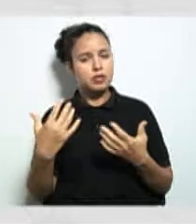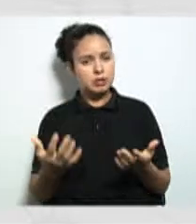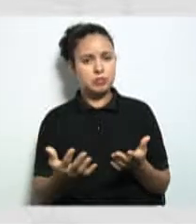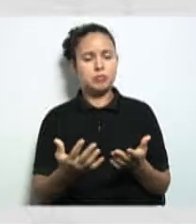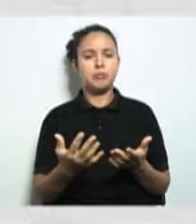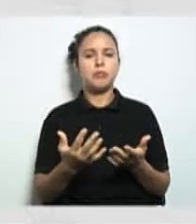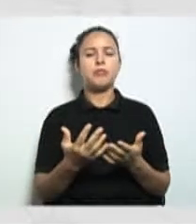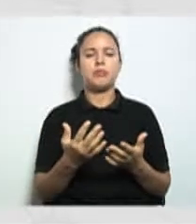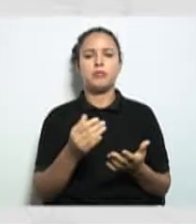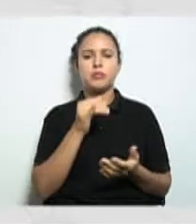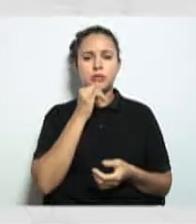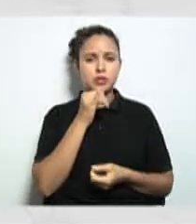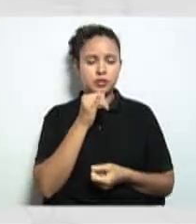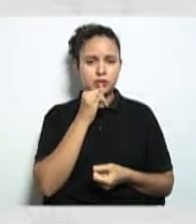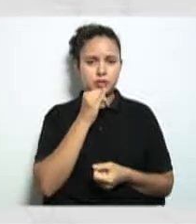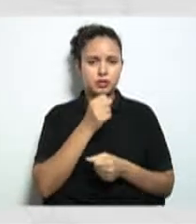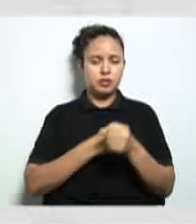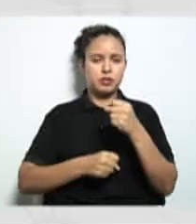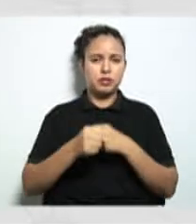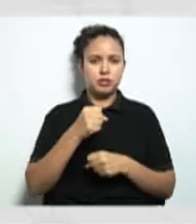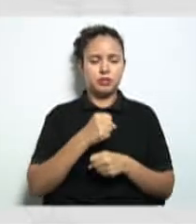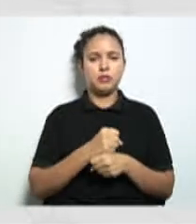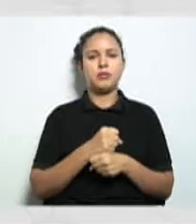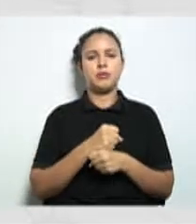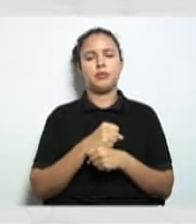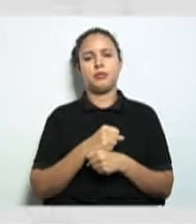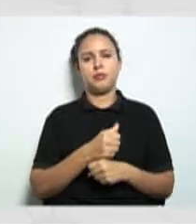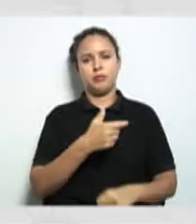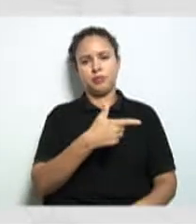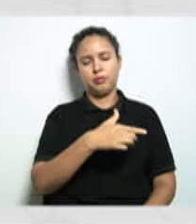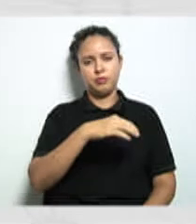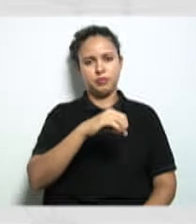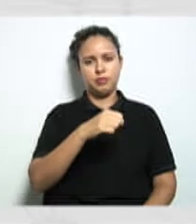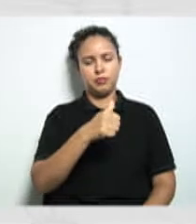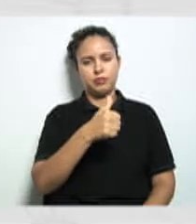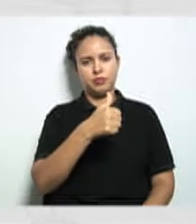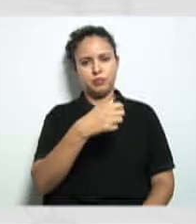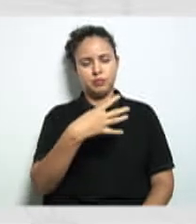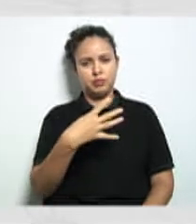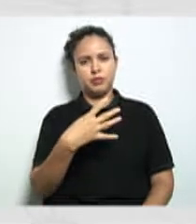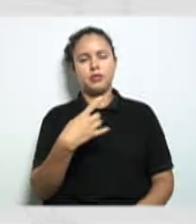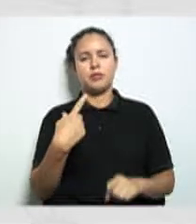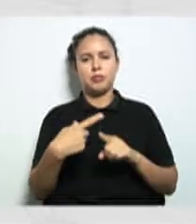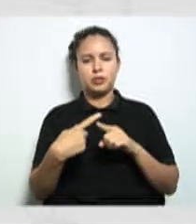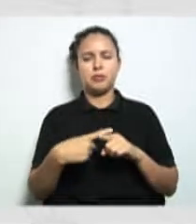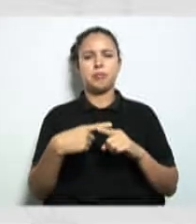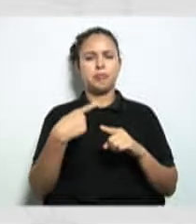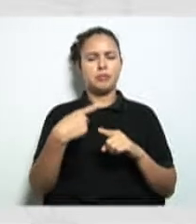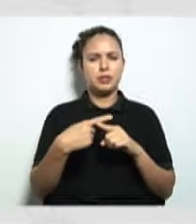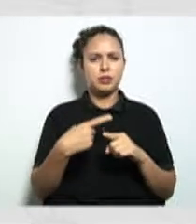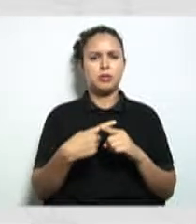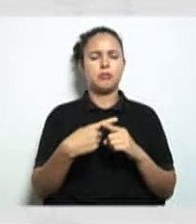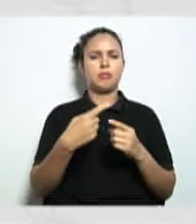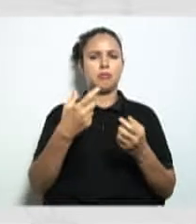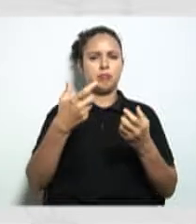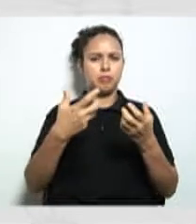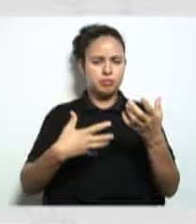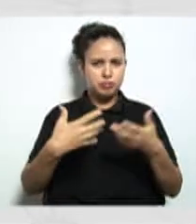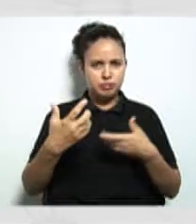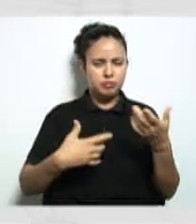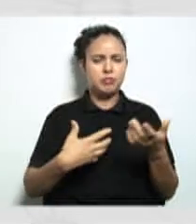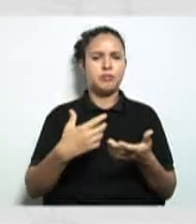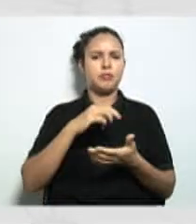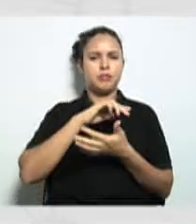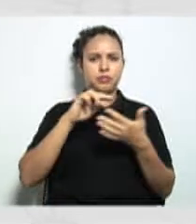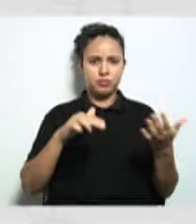pesquisa feita no biênio de 2010 a 2014 tem várias coisas, porque várias coisas é muito, né? Muita coisa que não é coisa